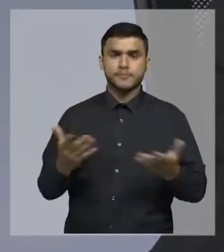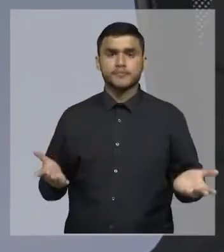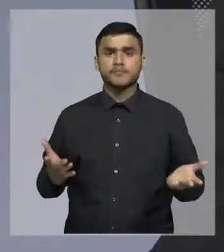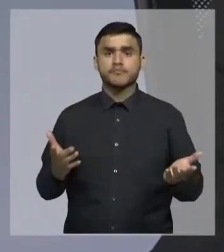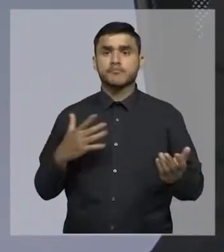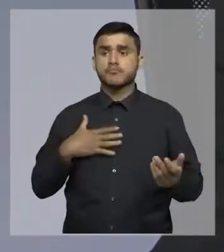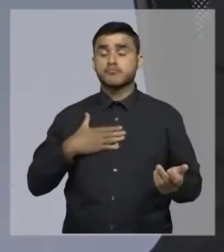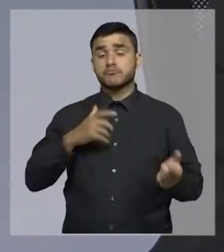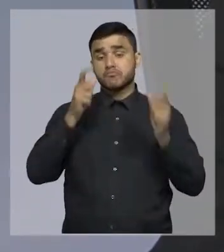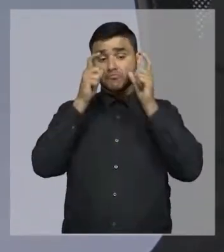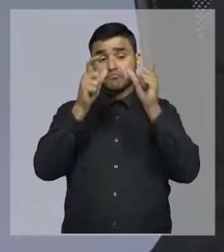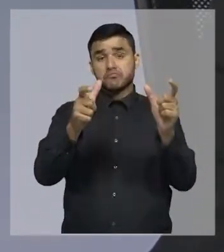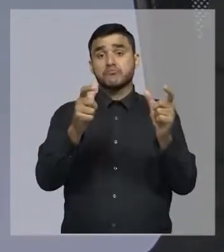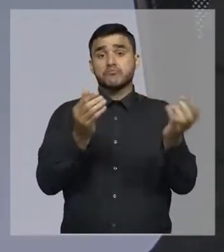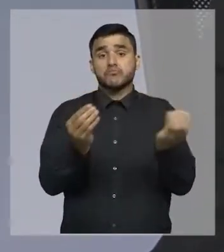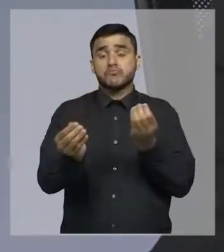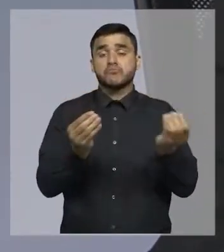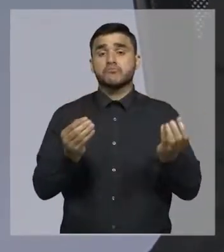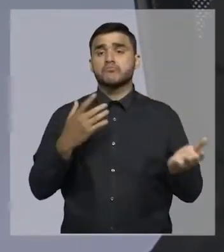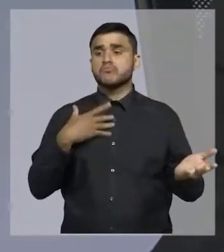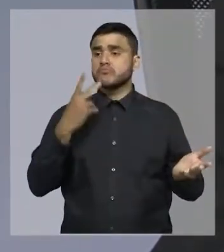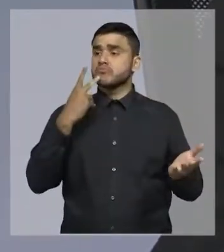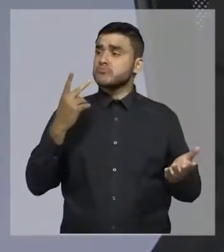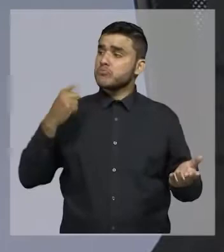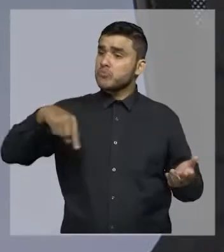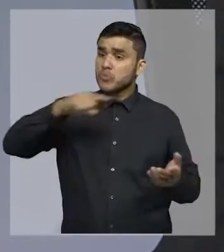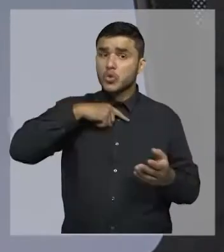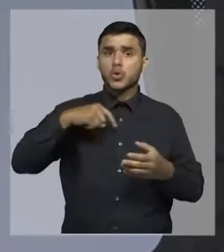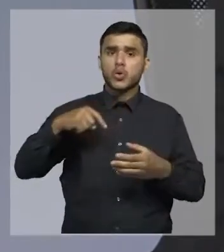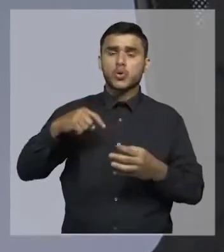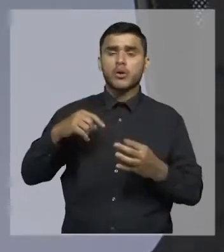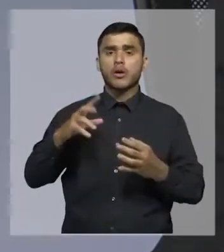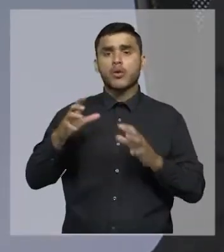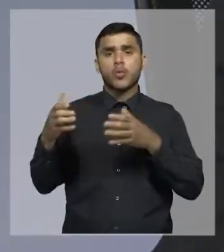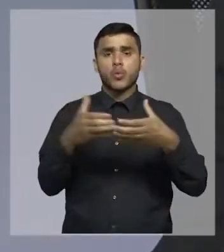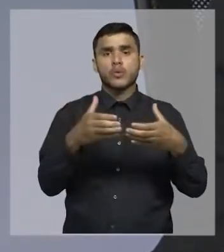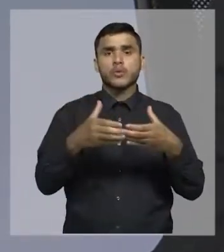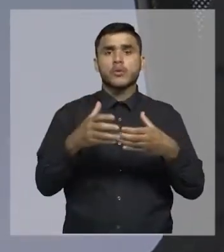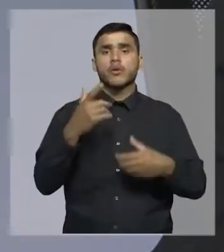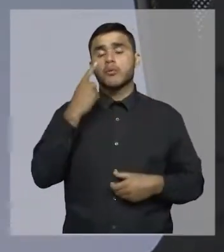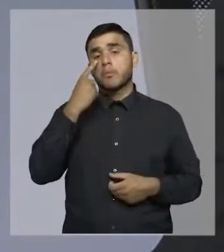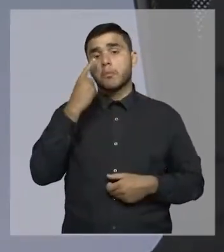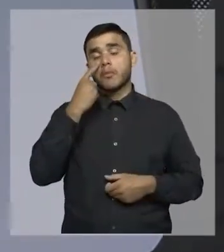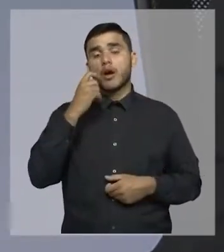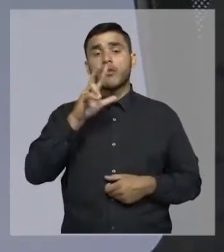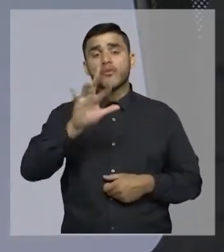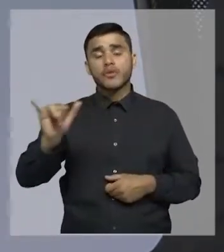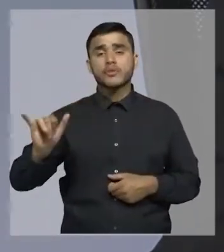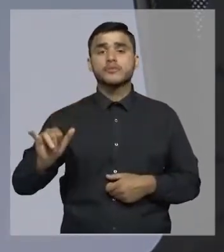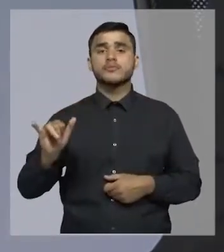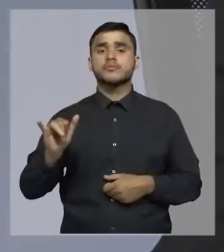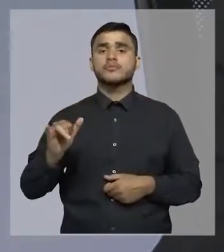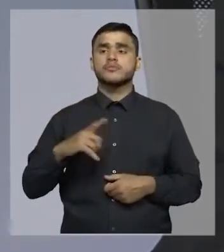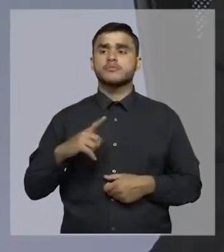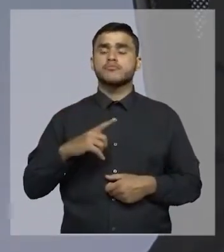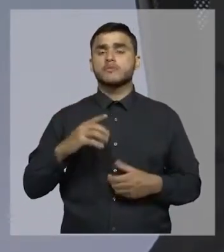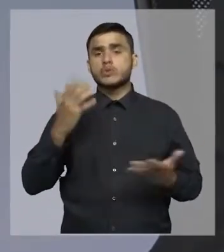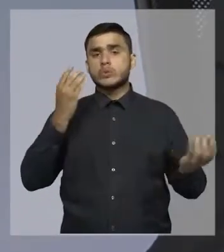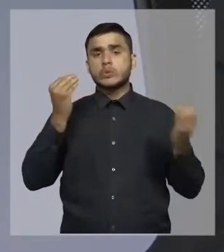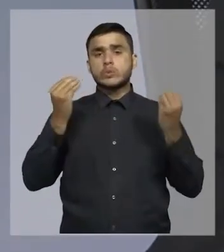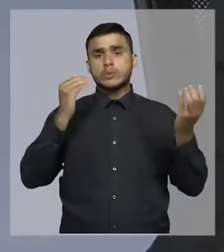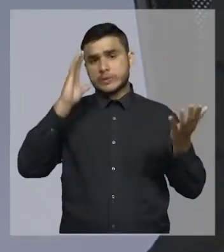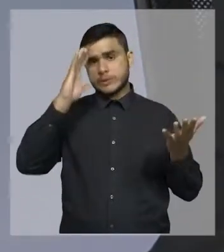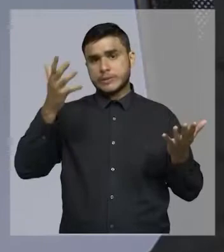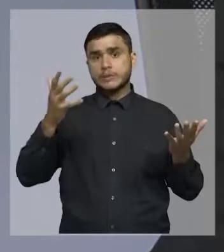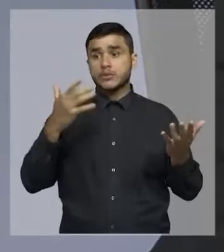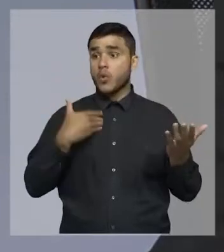voto da coletividade, do fulano, do ciclano, ele faria, ele tomaria uma atitude diferente da que